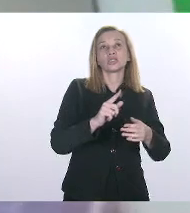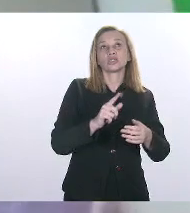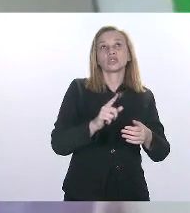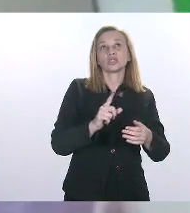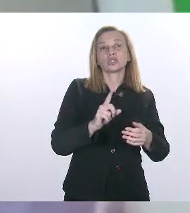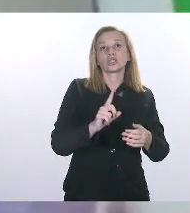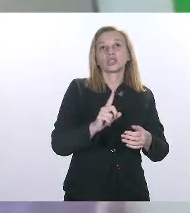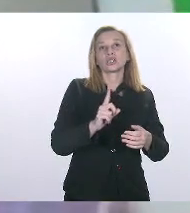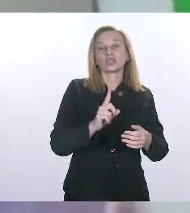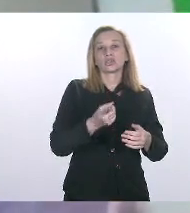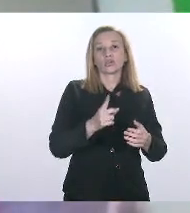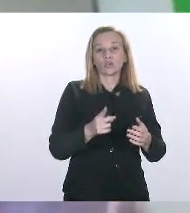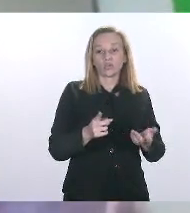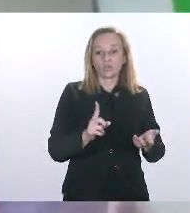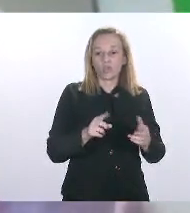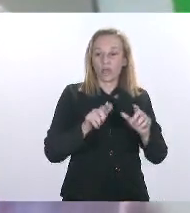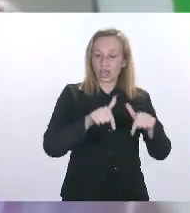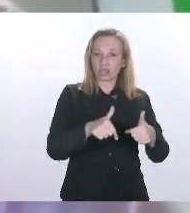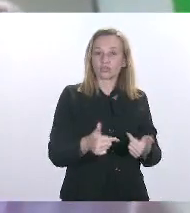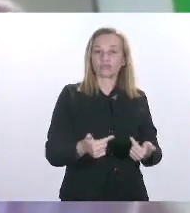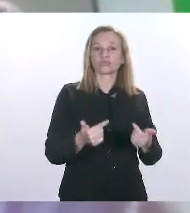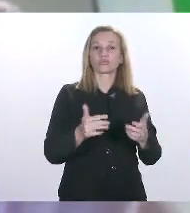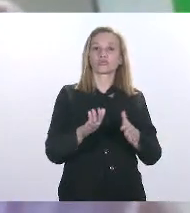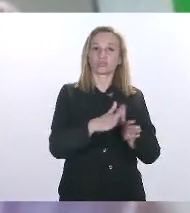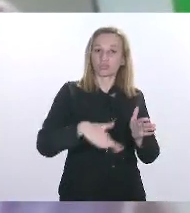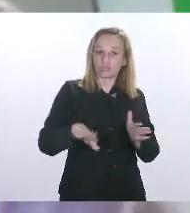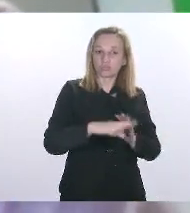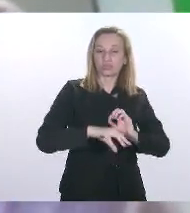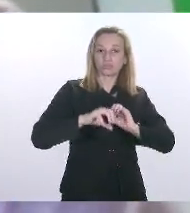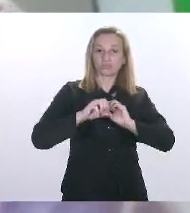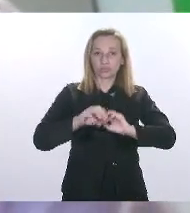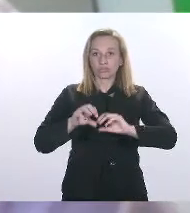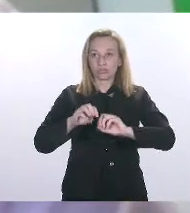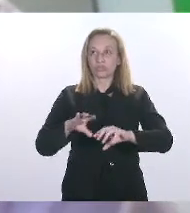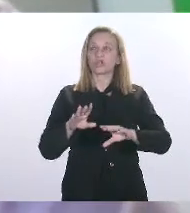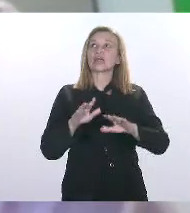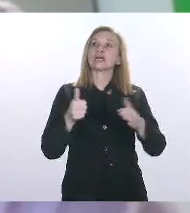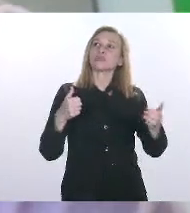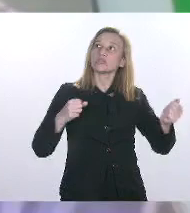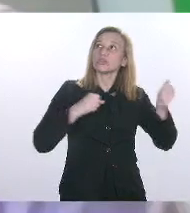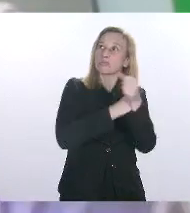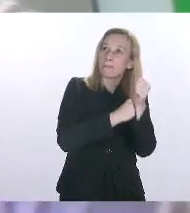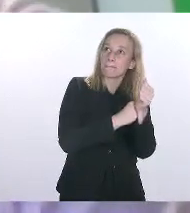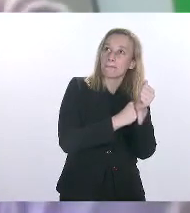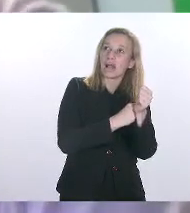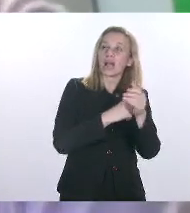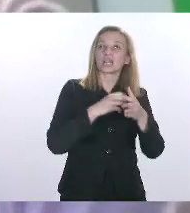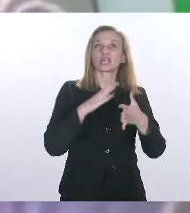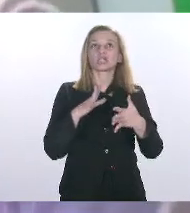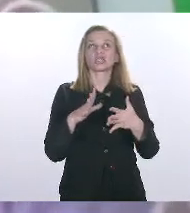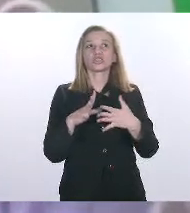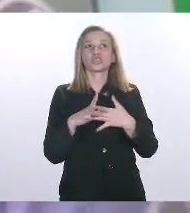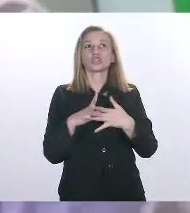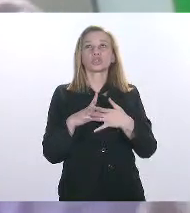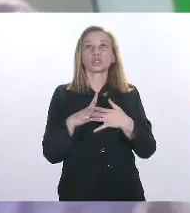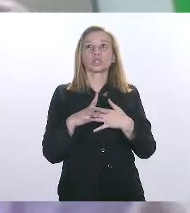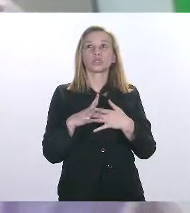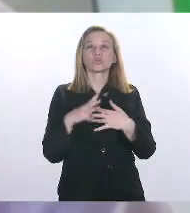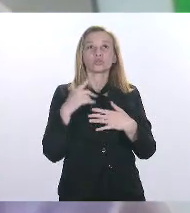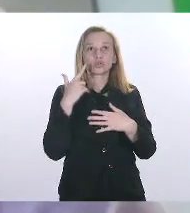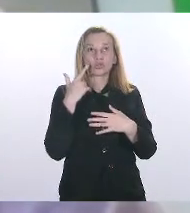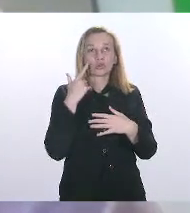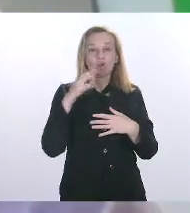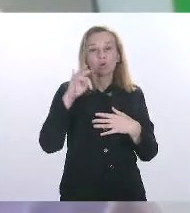magistério estadual, tem um impacto que eu acho que, né, do ponto de vista de uma concepção, né, é